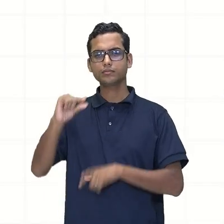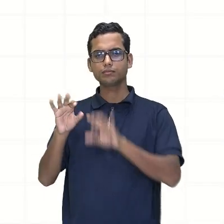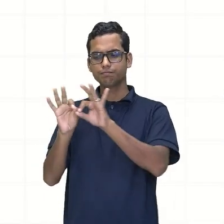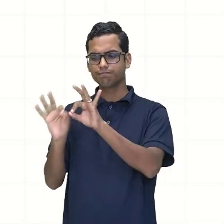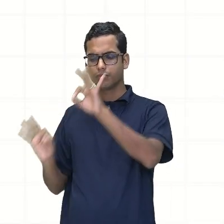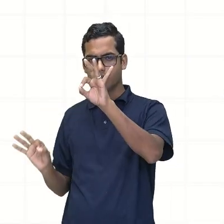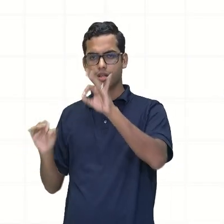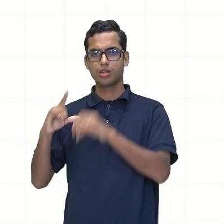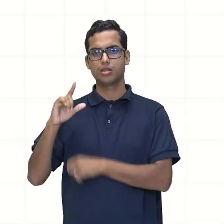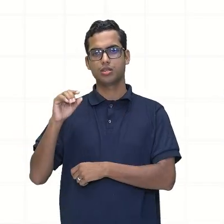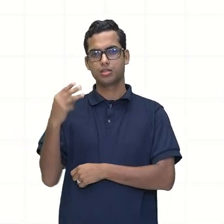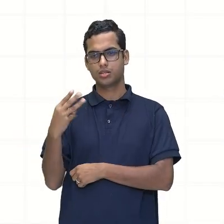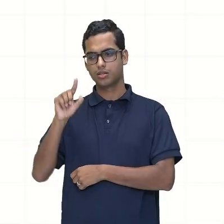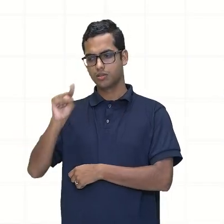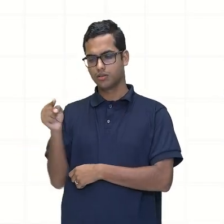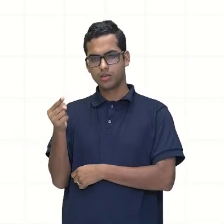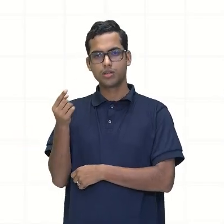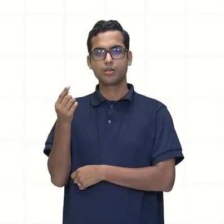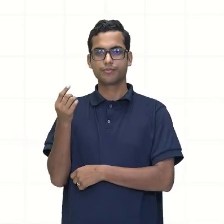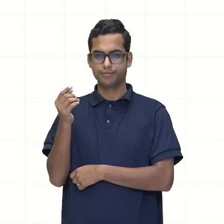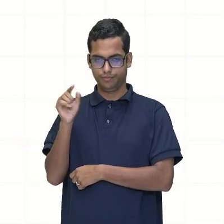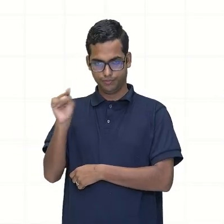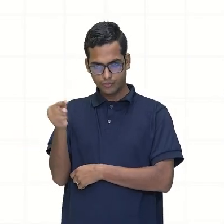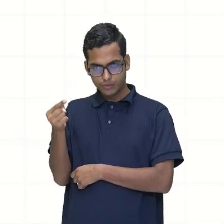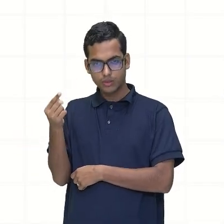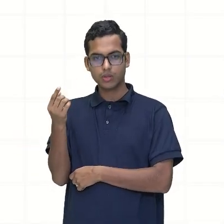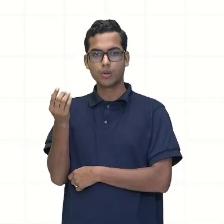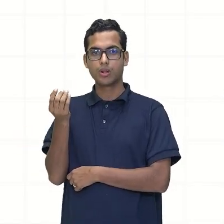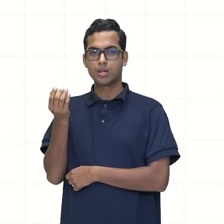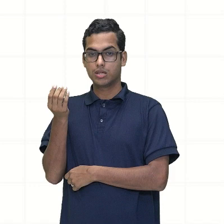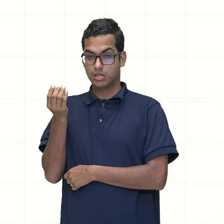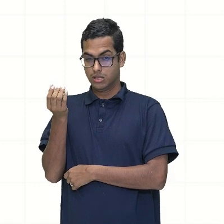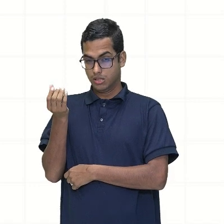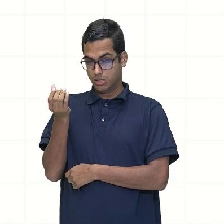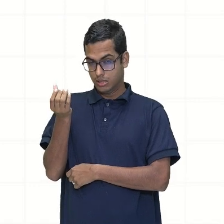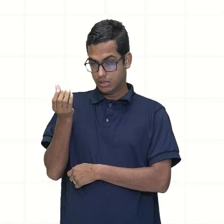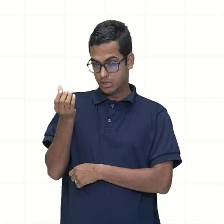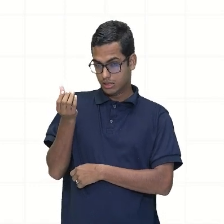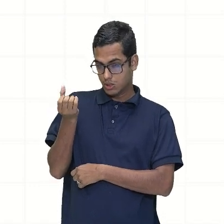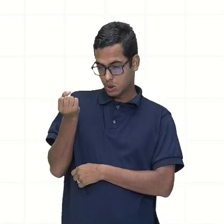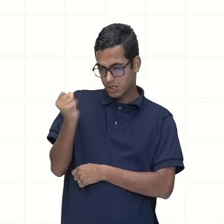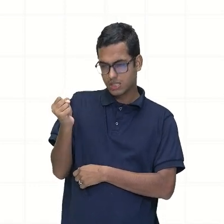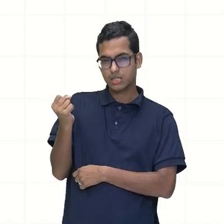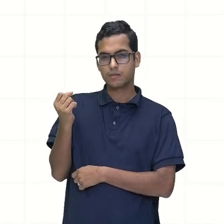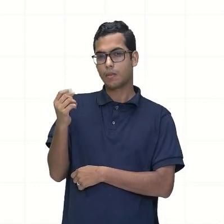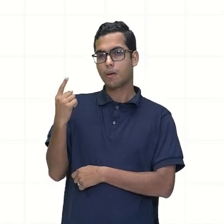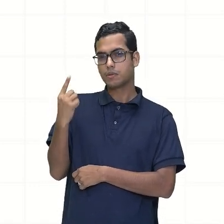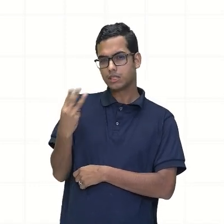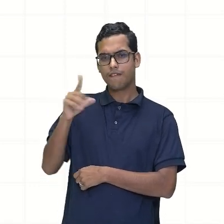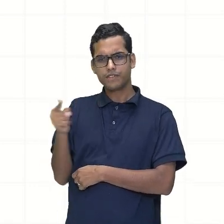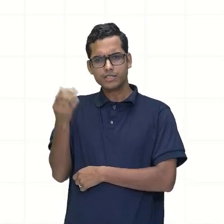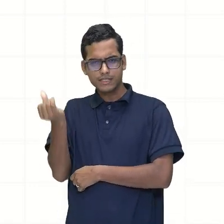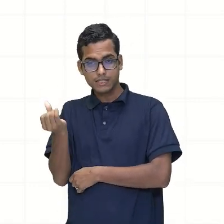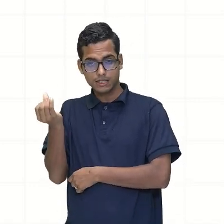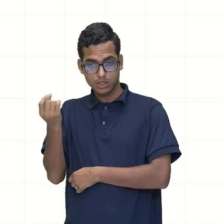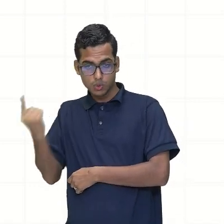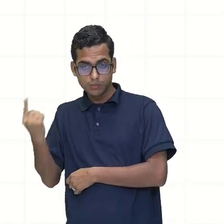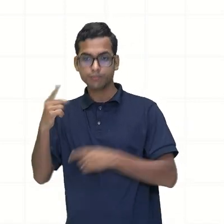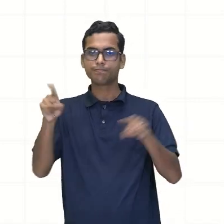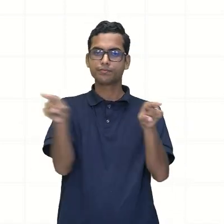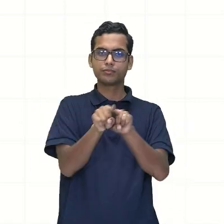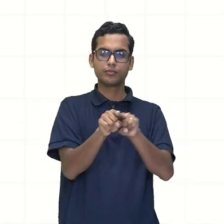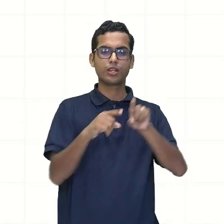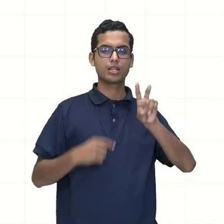5,83 e 3,61. Se a gente somar as duas menores medidas aqui,